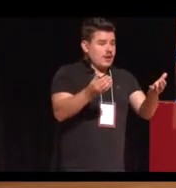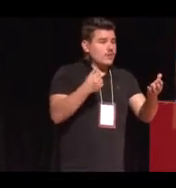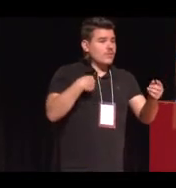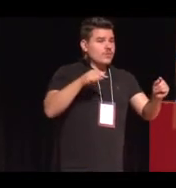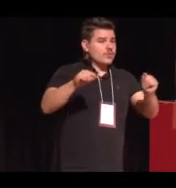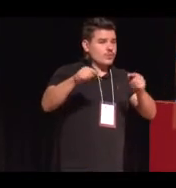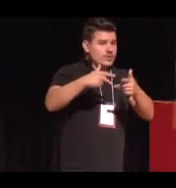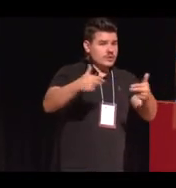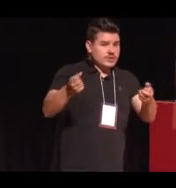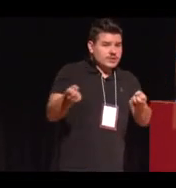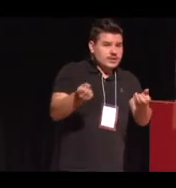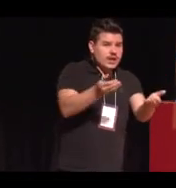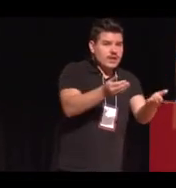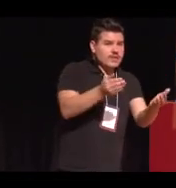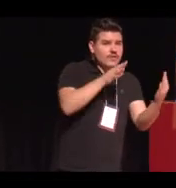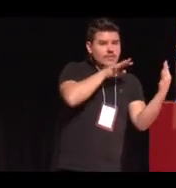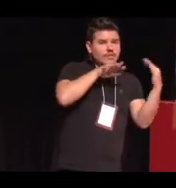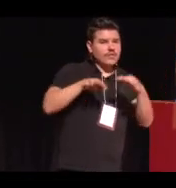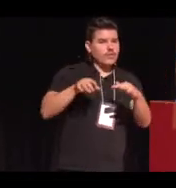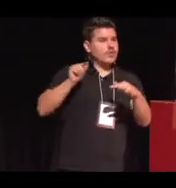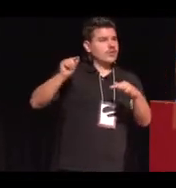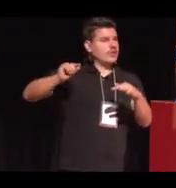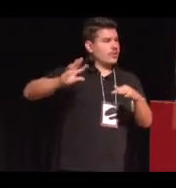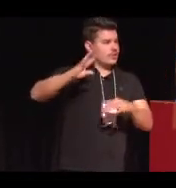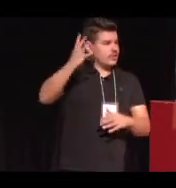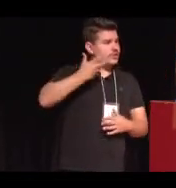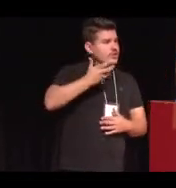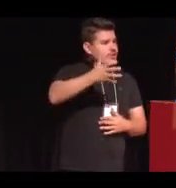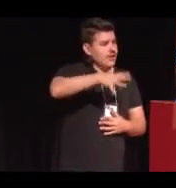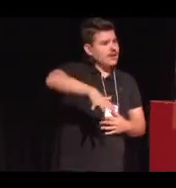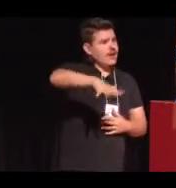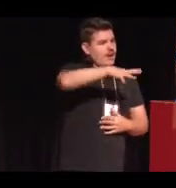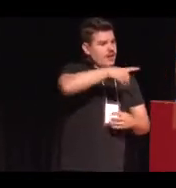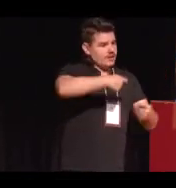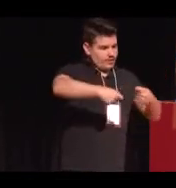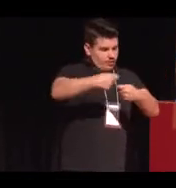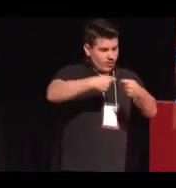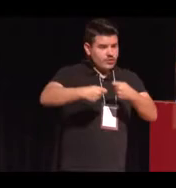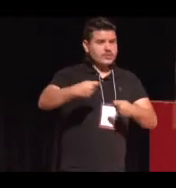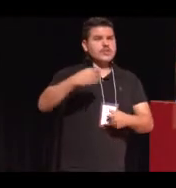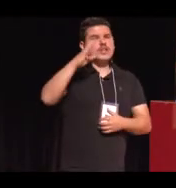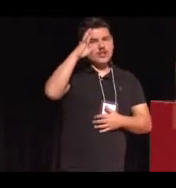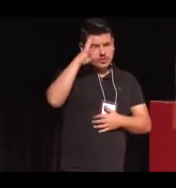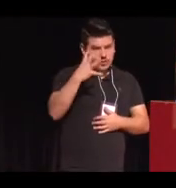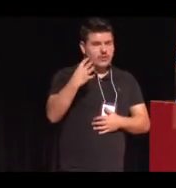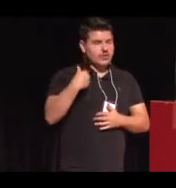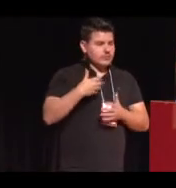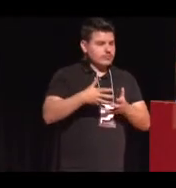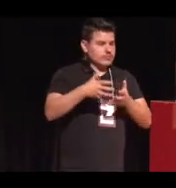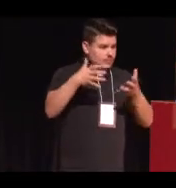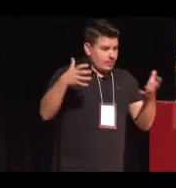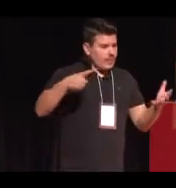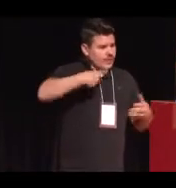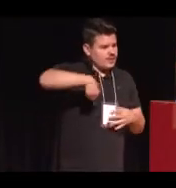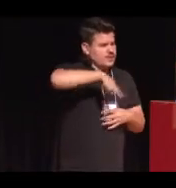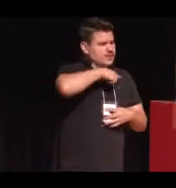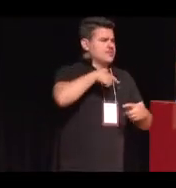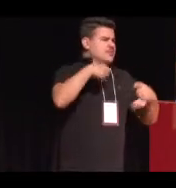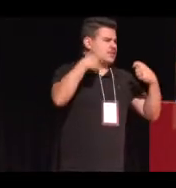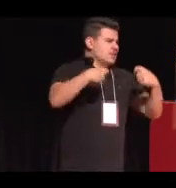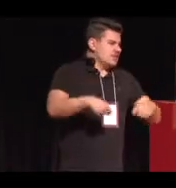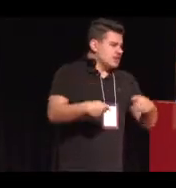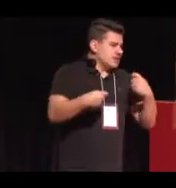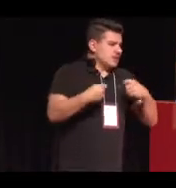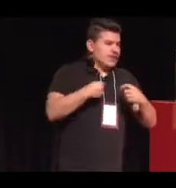acontecendo. Porque a gente quer que a nossa área de negócio tome uma decisão bem grande, então a gente precisa dar visibilidade de